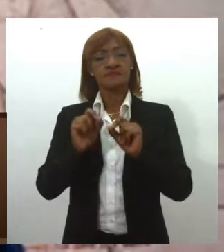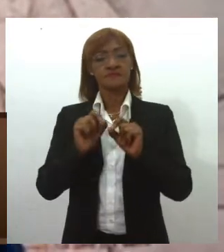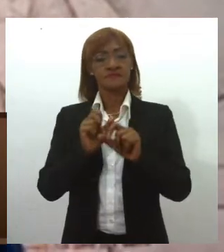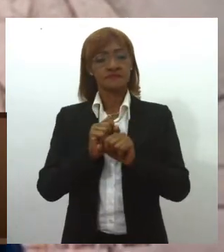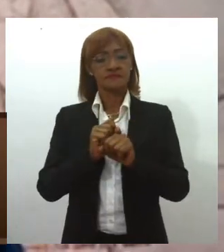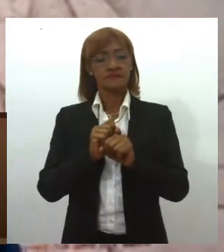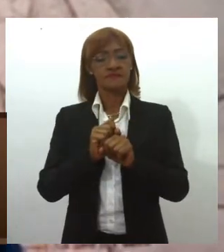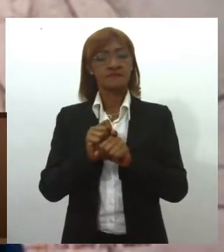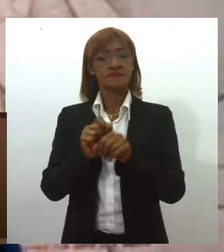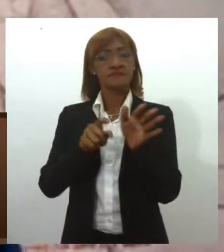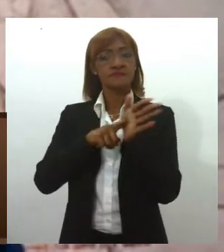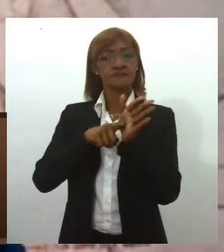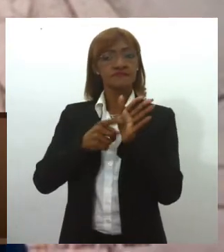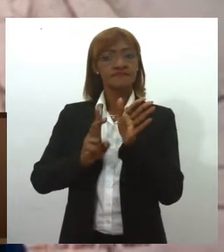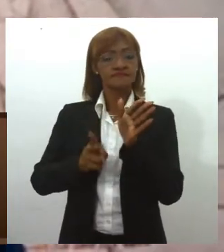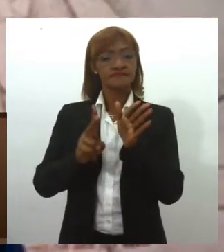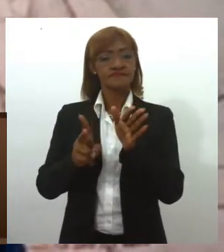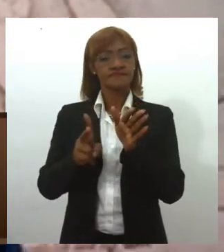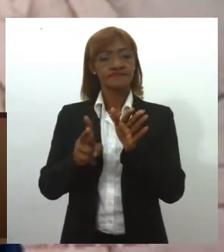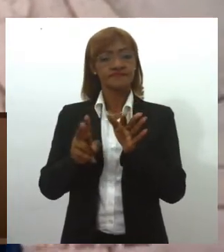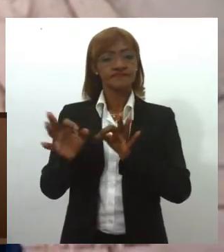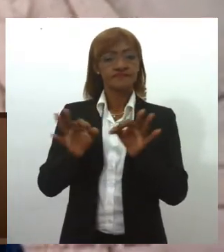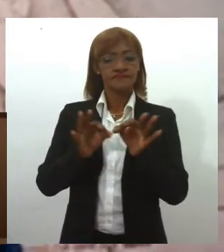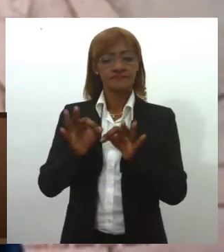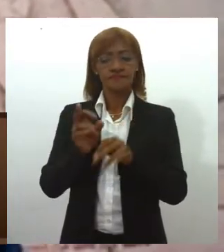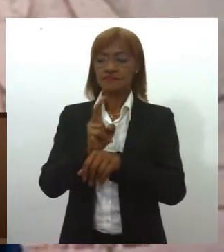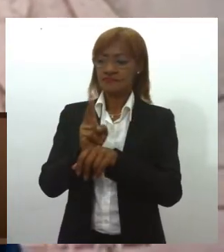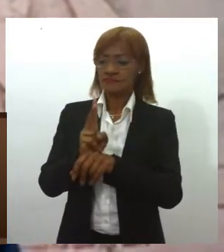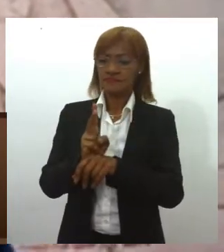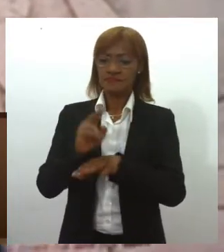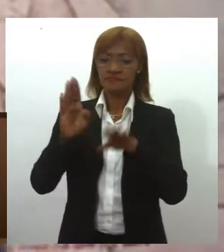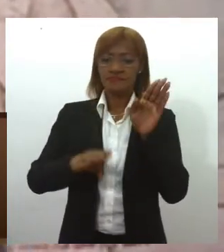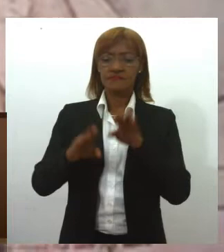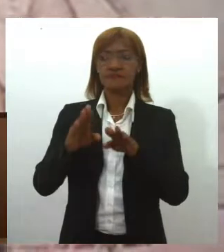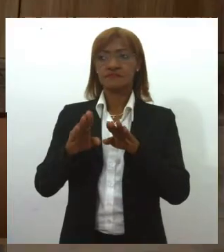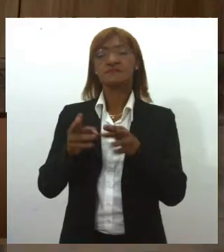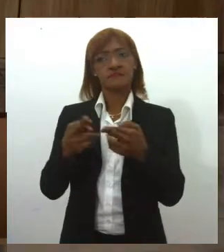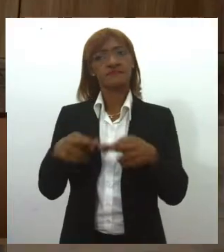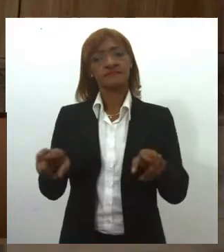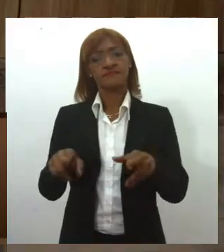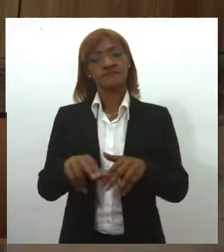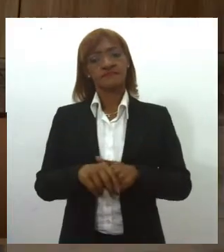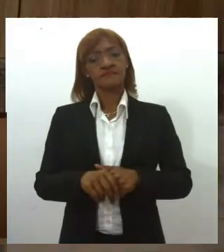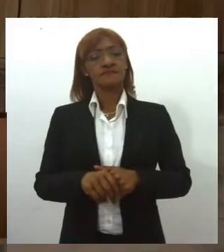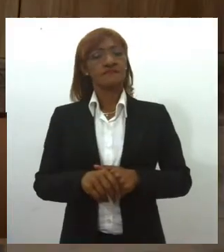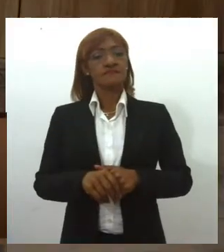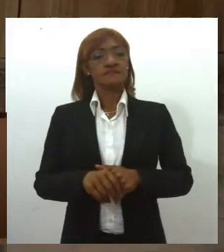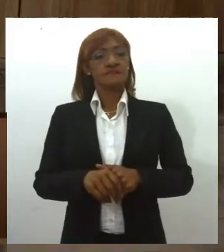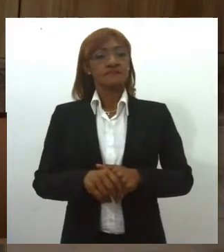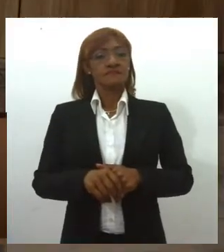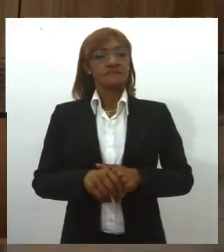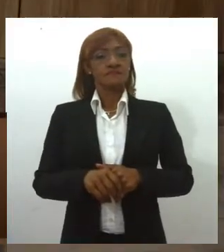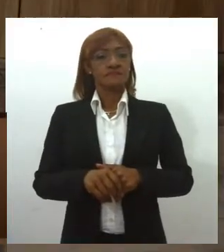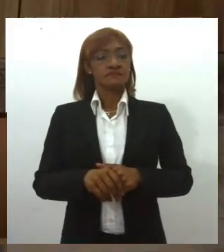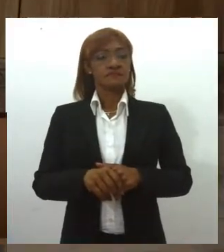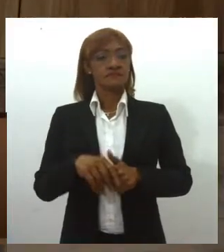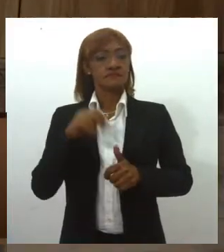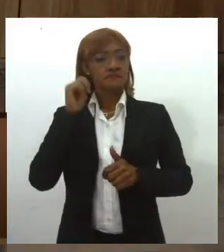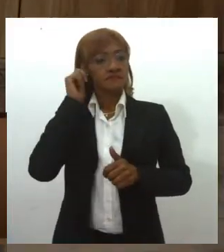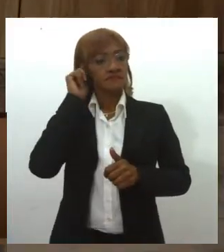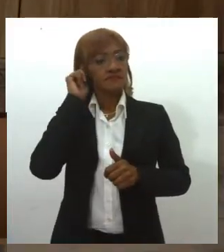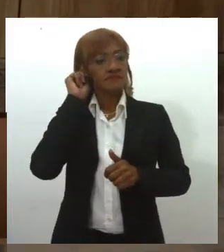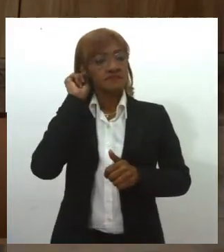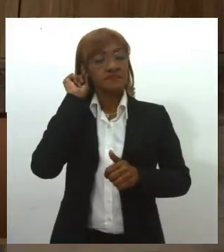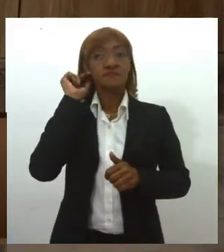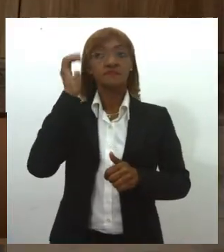gente maneja e consegue amenizar na maioria das vezes. É, a gente amanhã tem um programa até que a gente vai estar